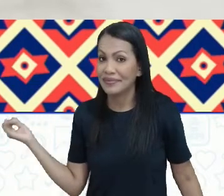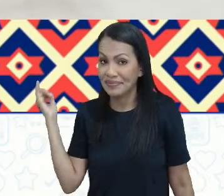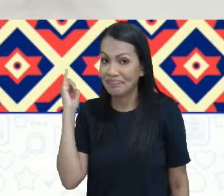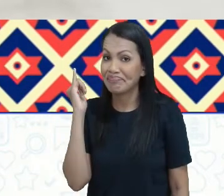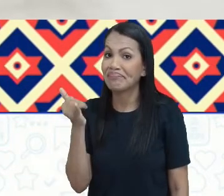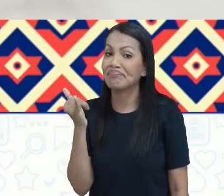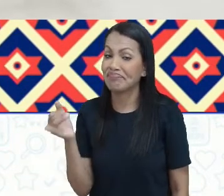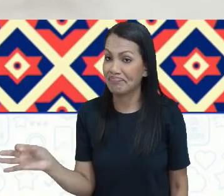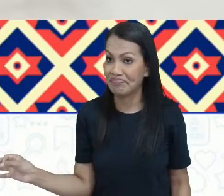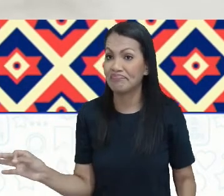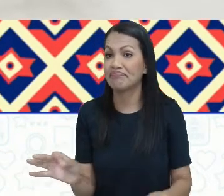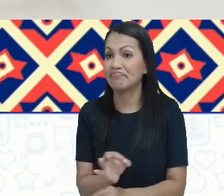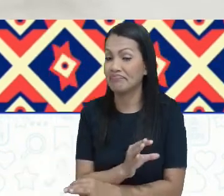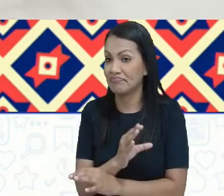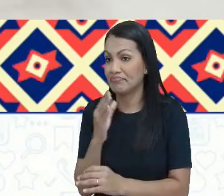passa.